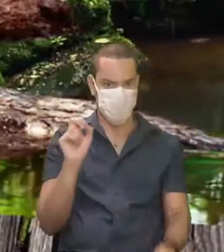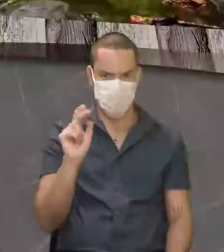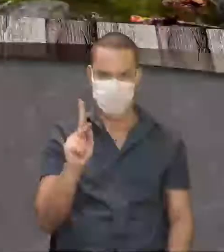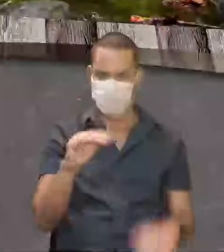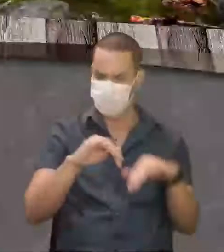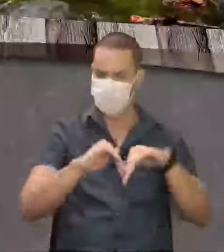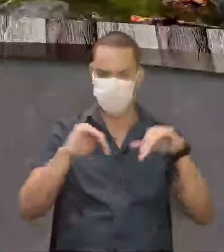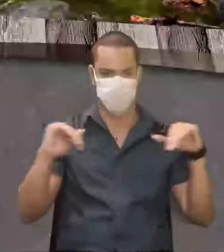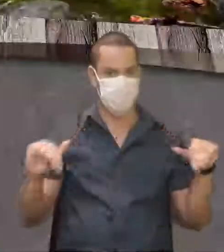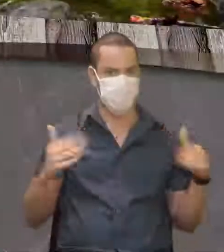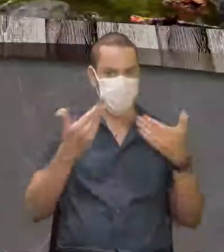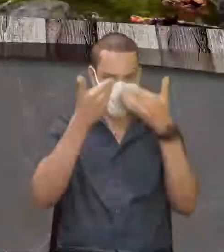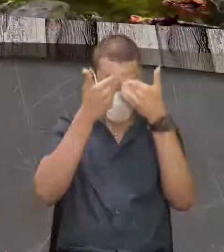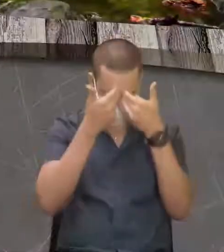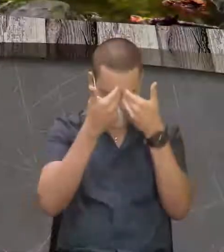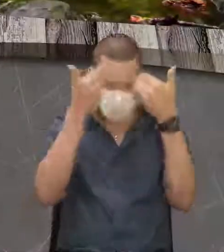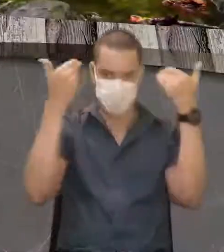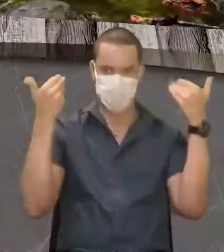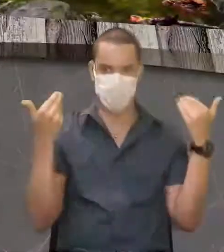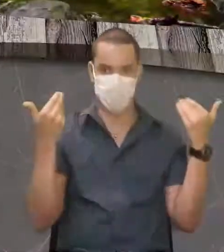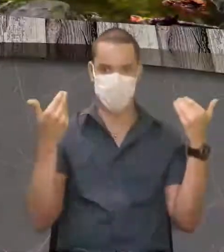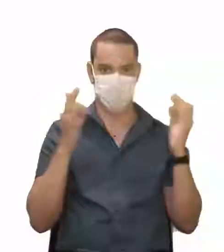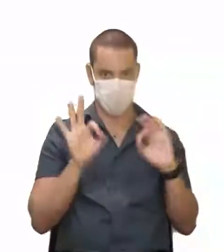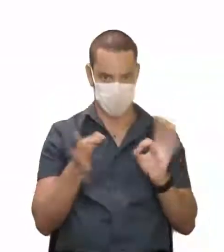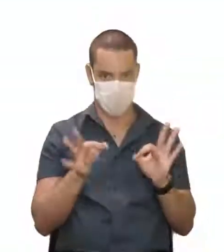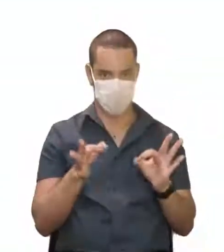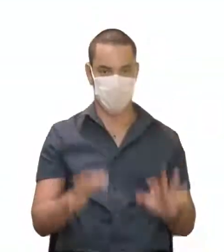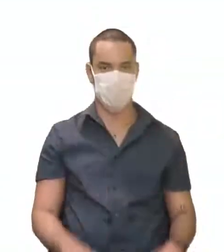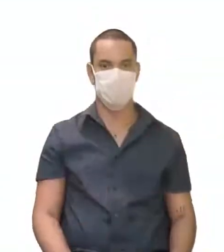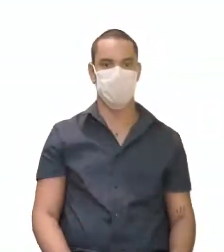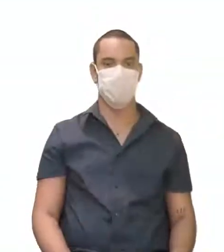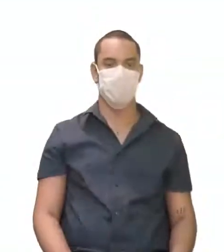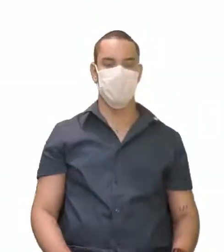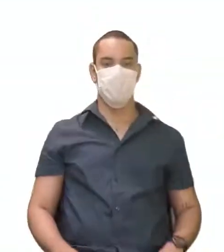para esquecer mais isso, né? Vamos para a tela?